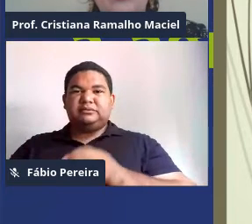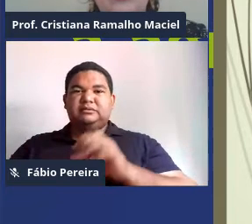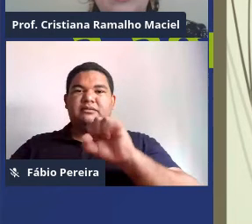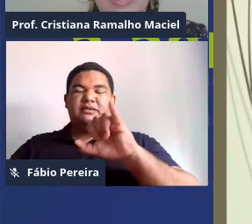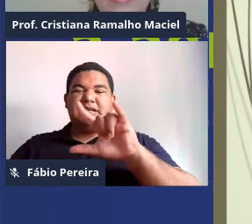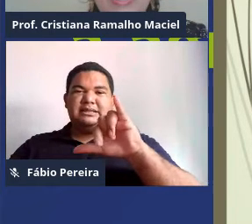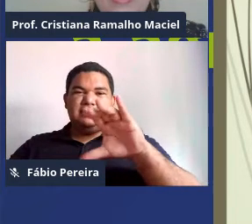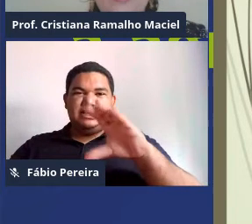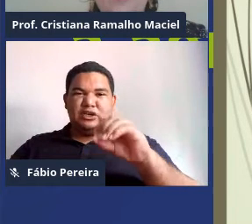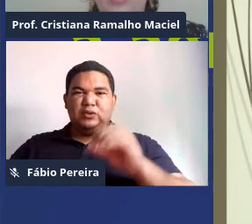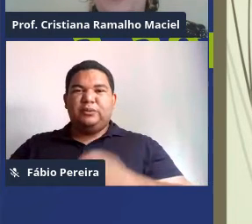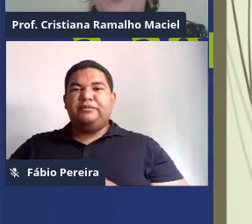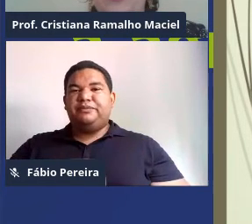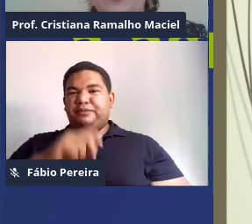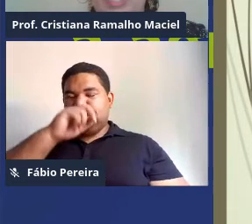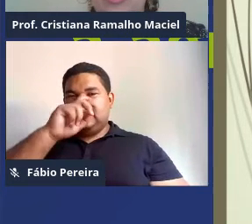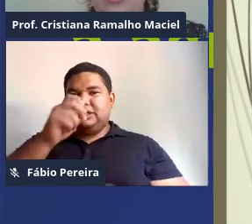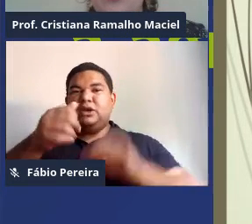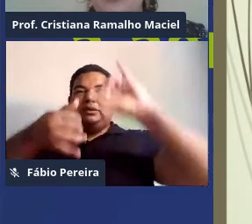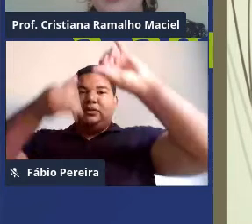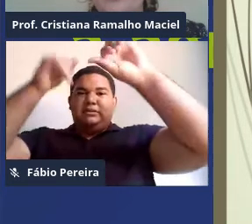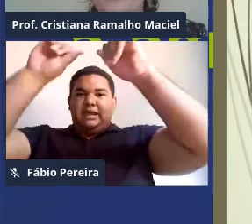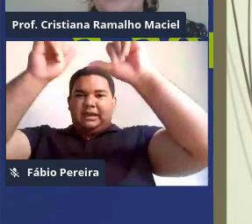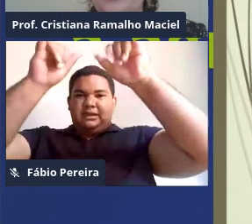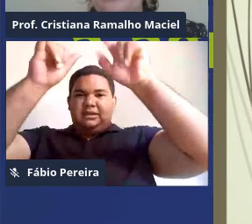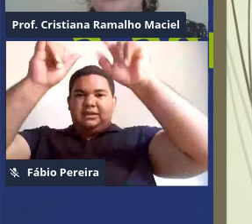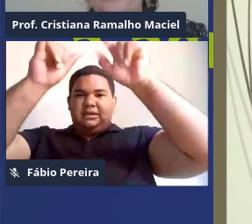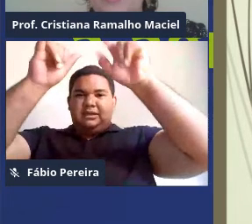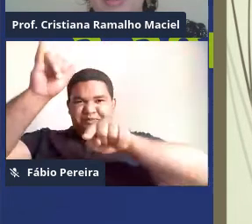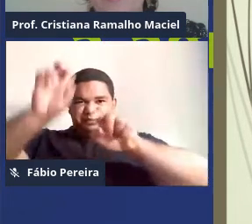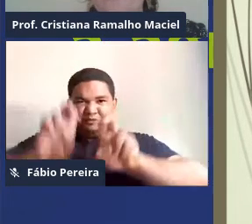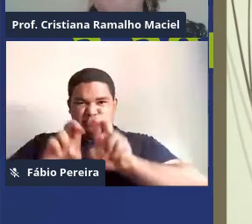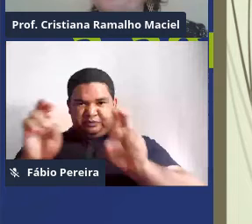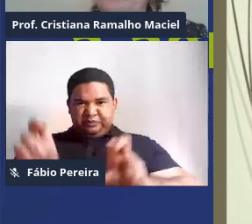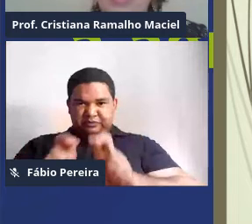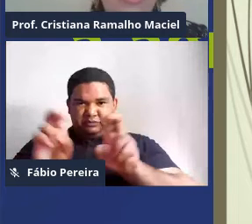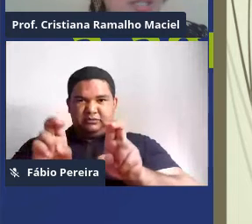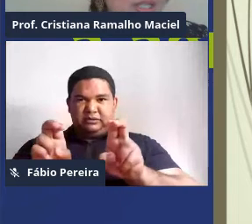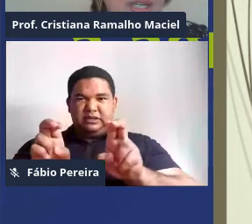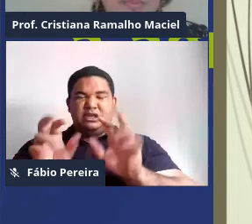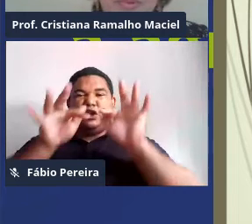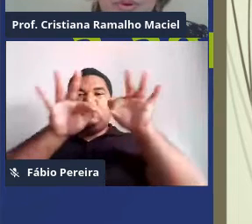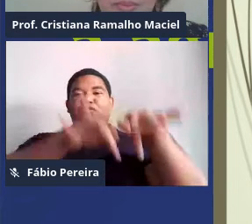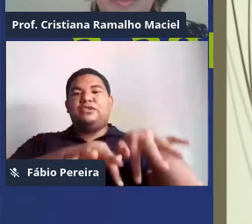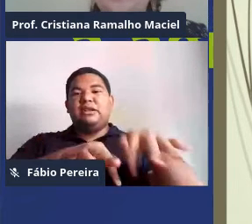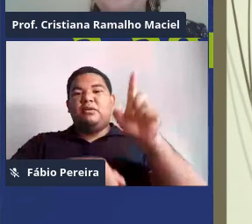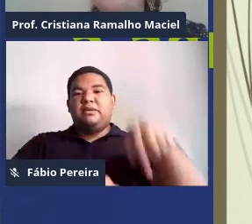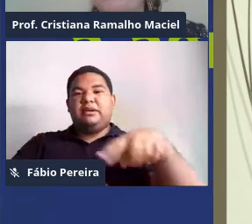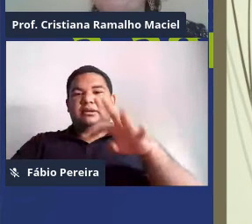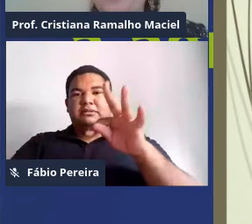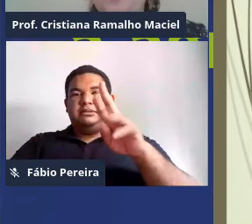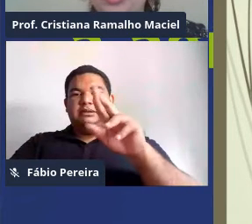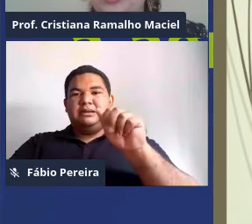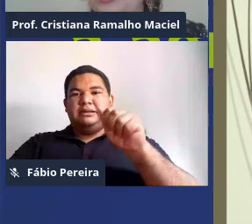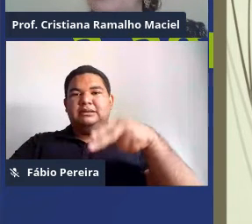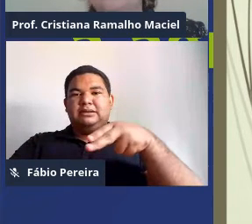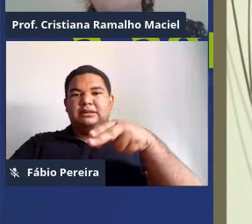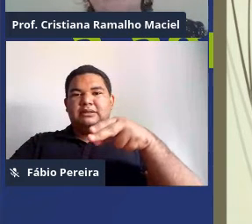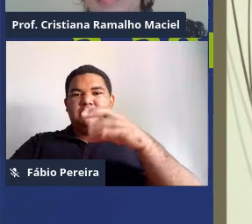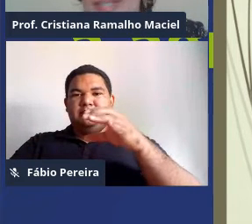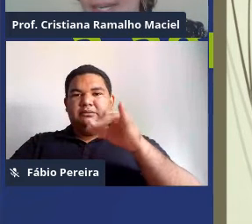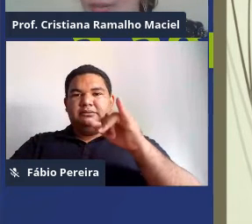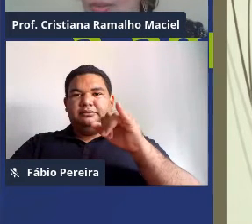agora eu estou saí da química para o computador, e o produto final é o transcriptoma. Vem